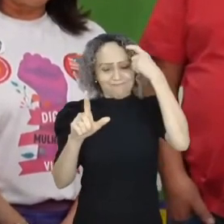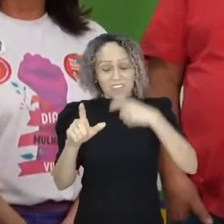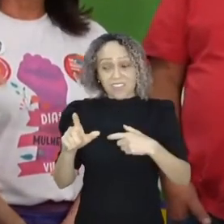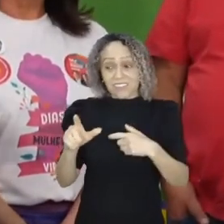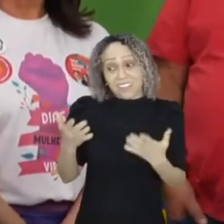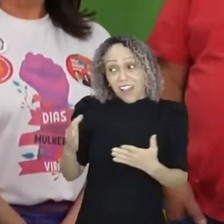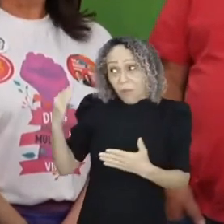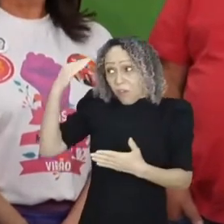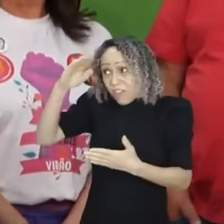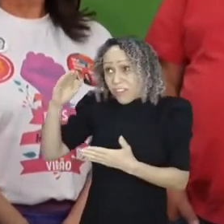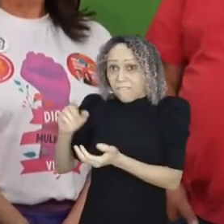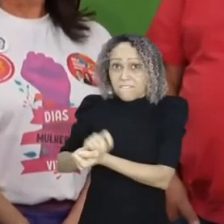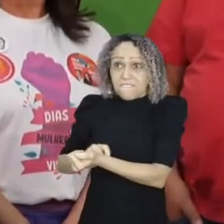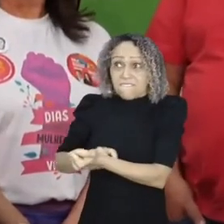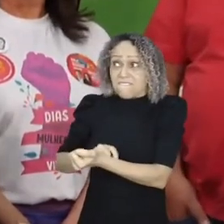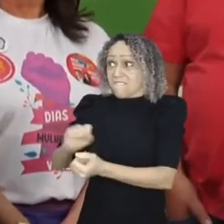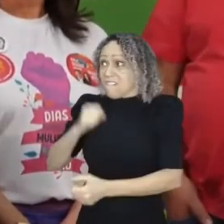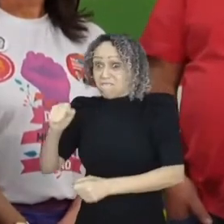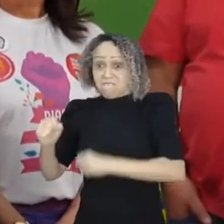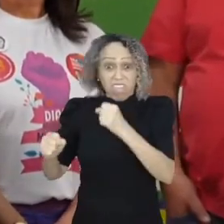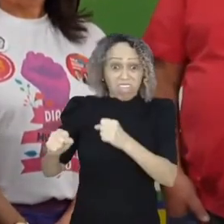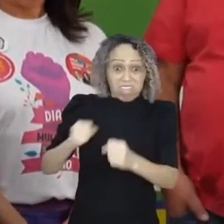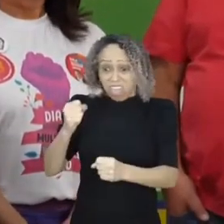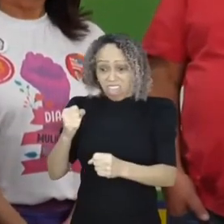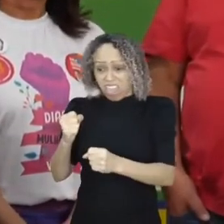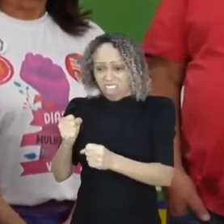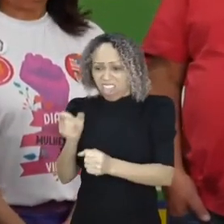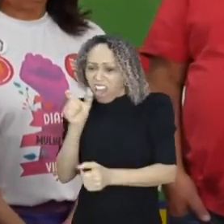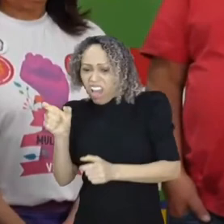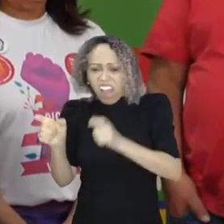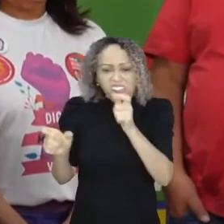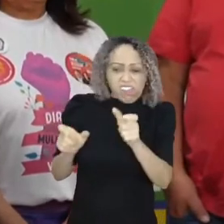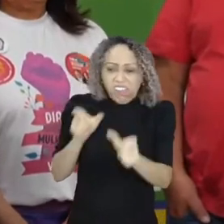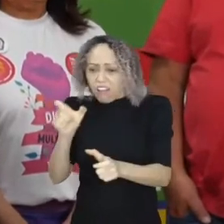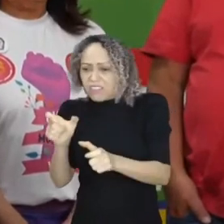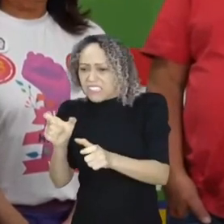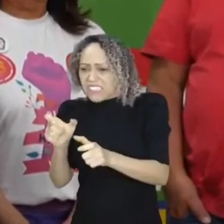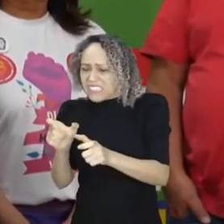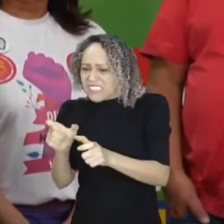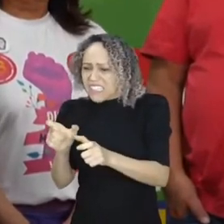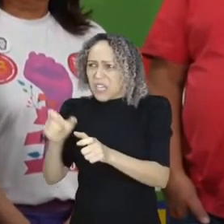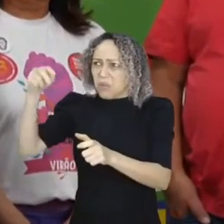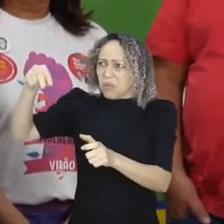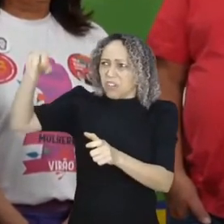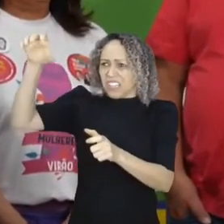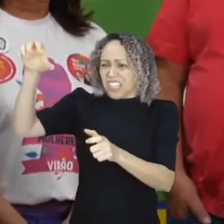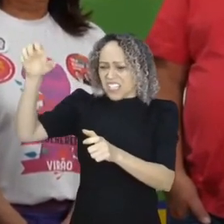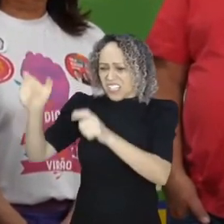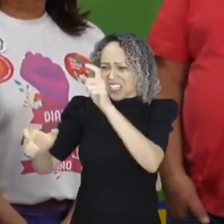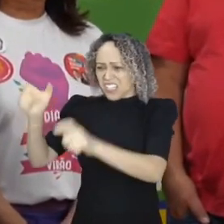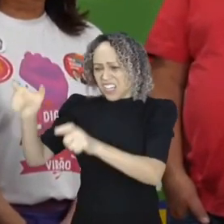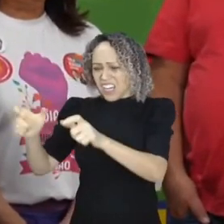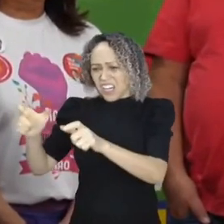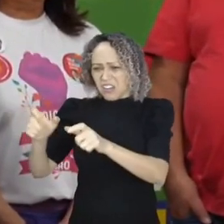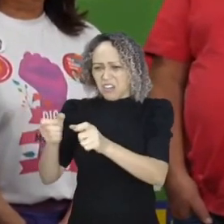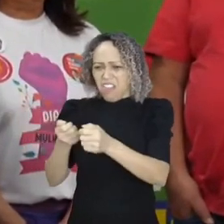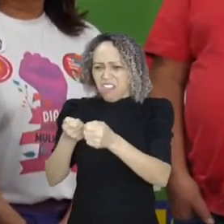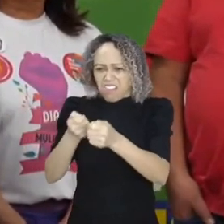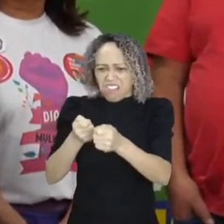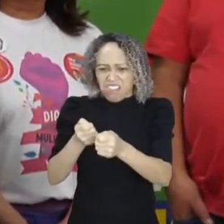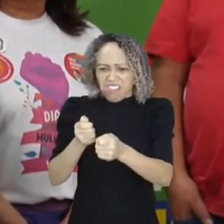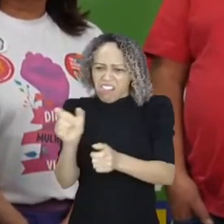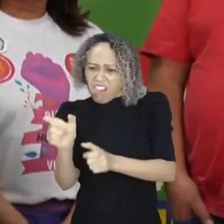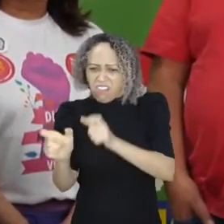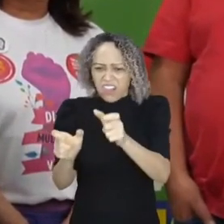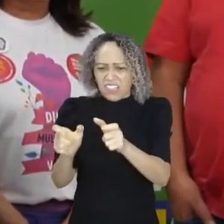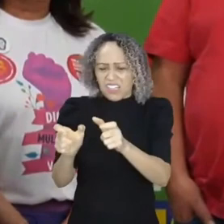ofendeu os indígenas. Eu vi o vídeo dele, Haddad, dizendo que comeria o índio.